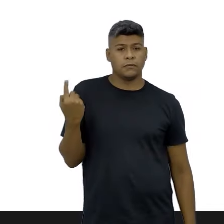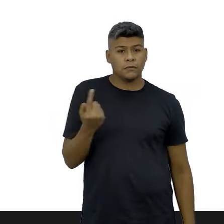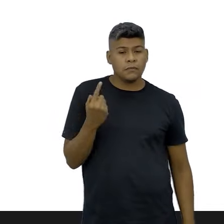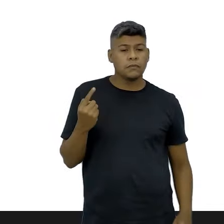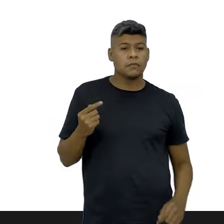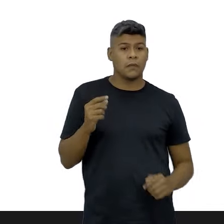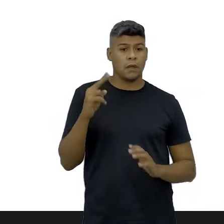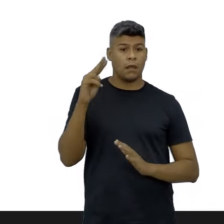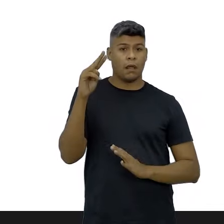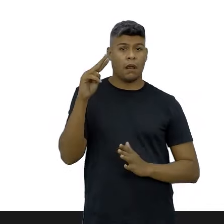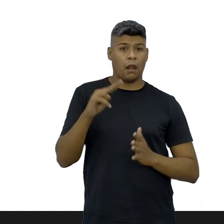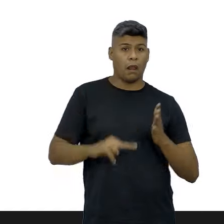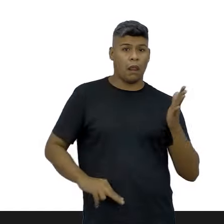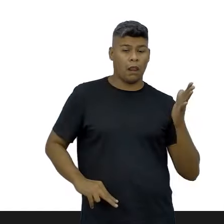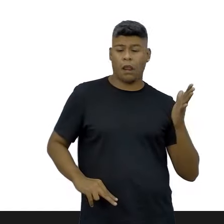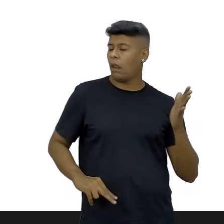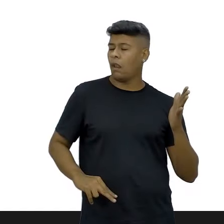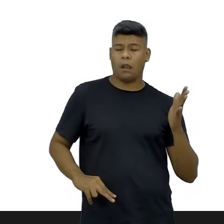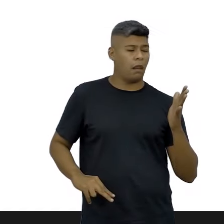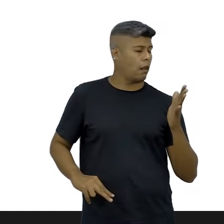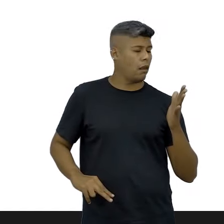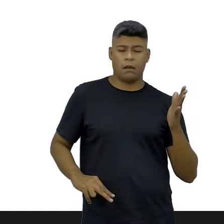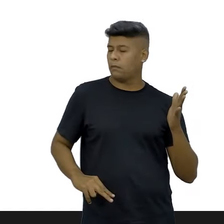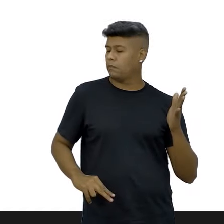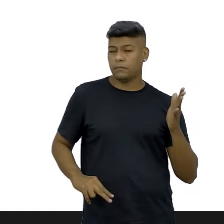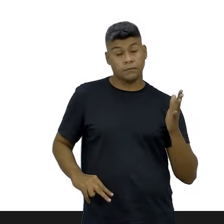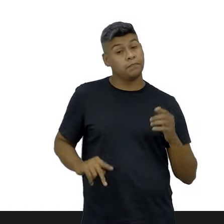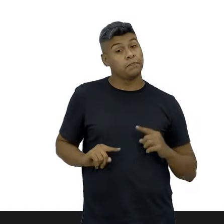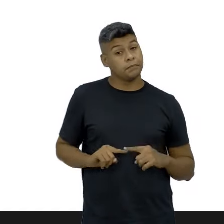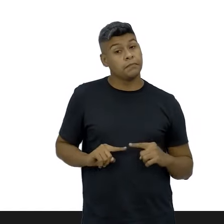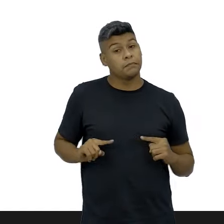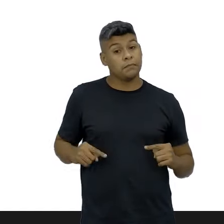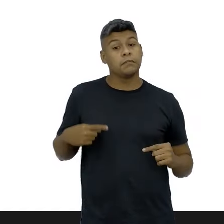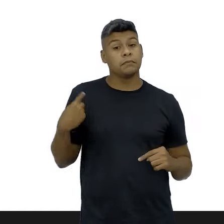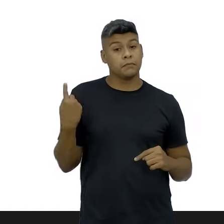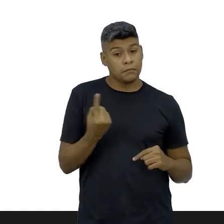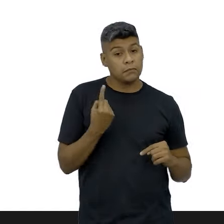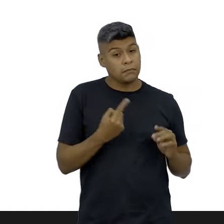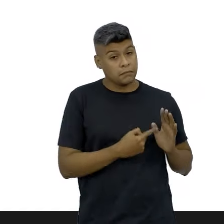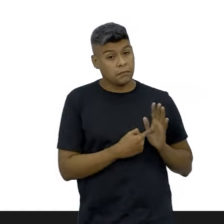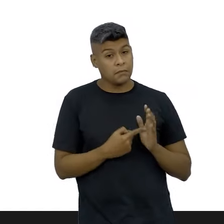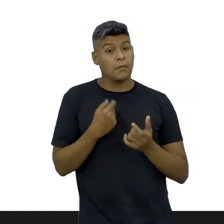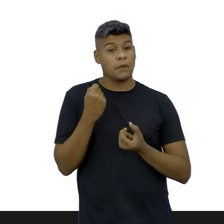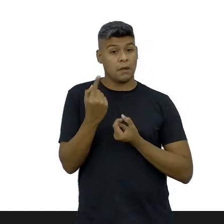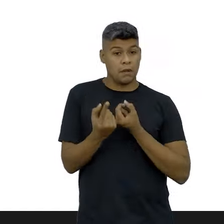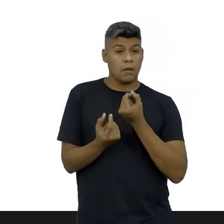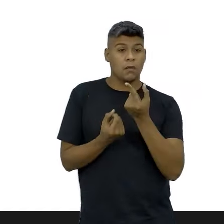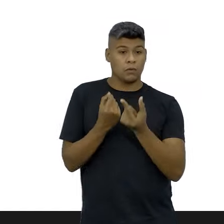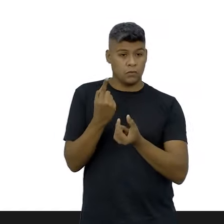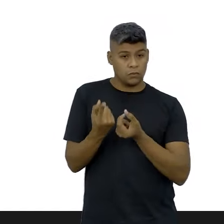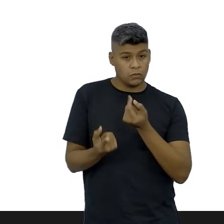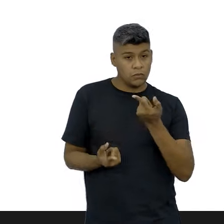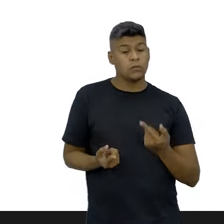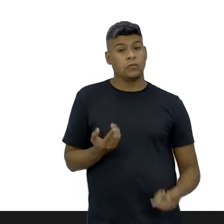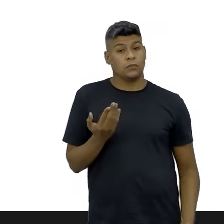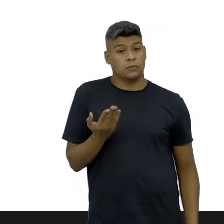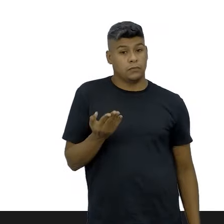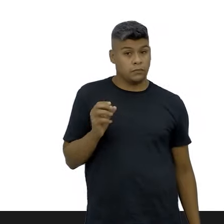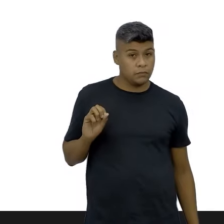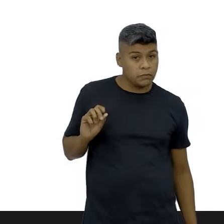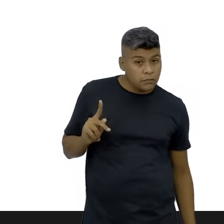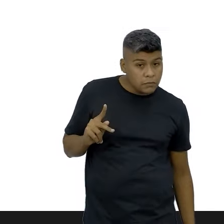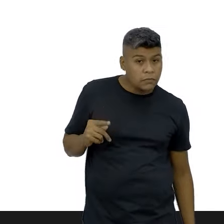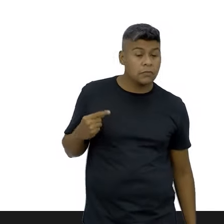fazer a leitura, dessas habilidades uma por uma, mas nós vamos destacar alguns pontos com vocês, combinado? Para